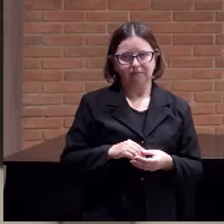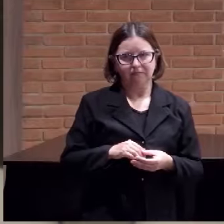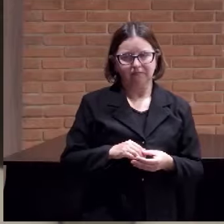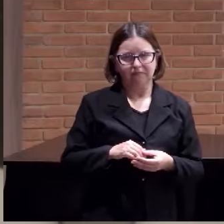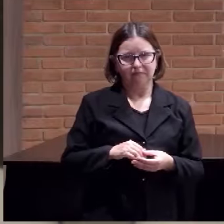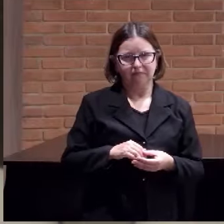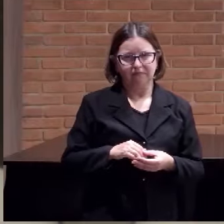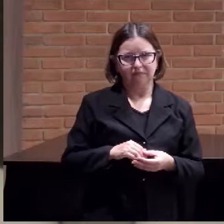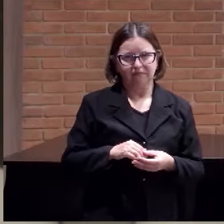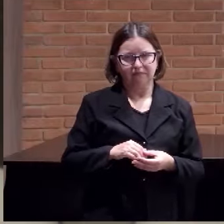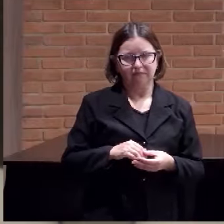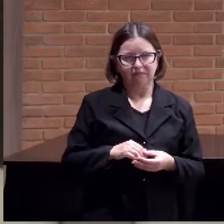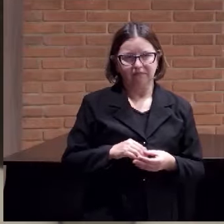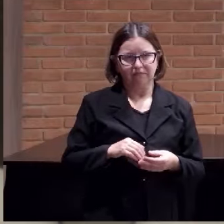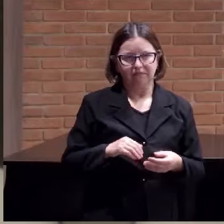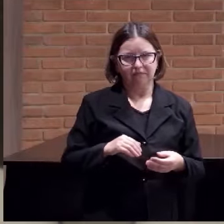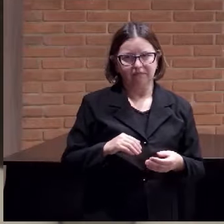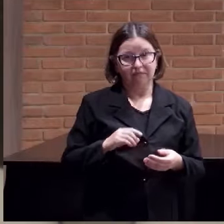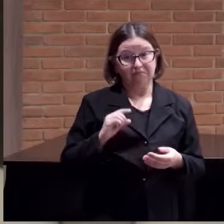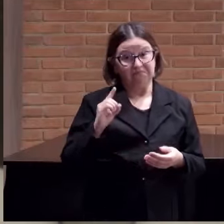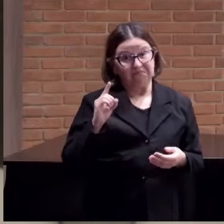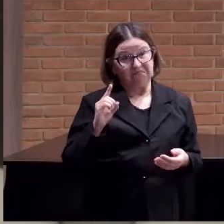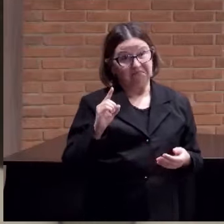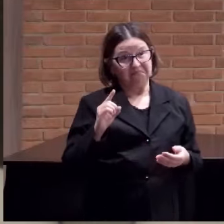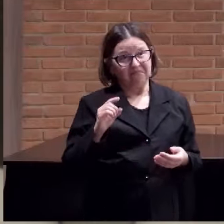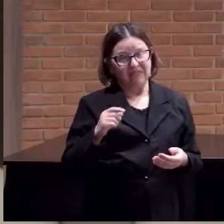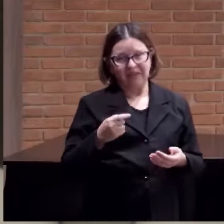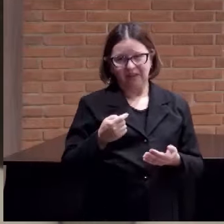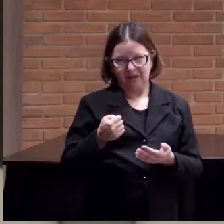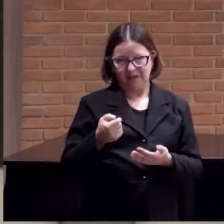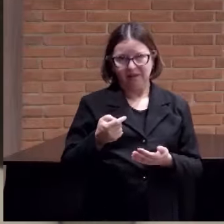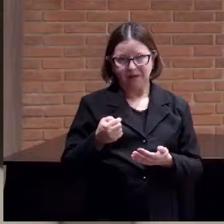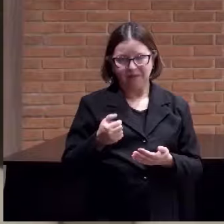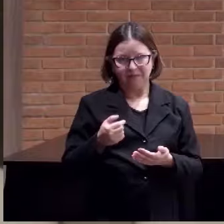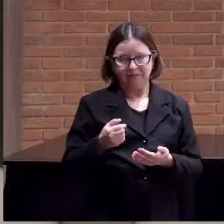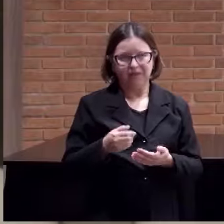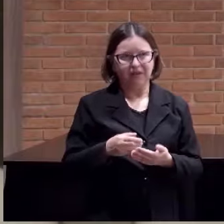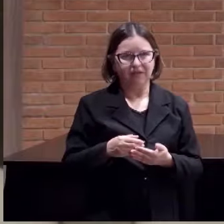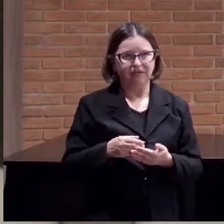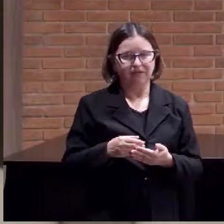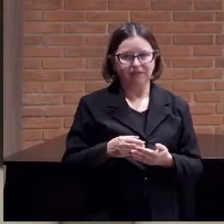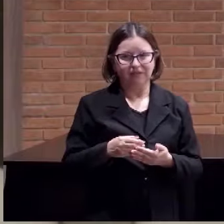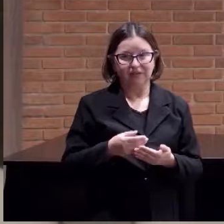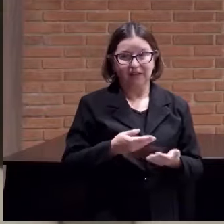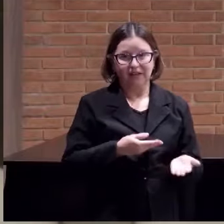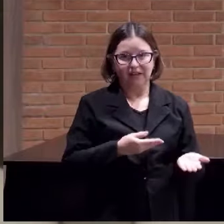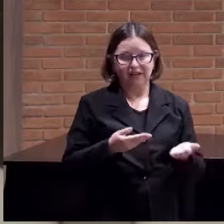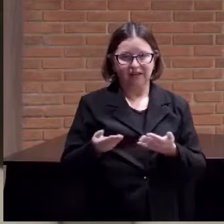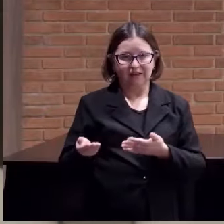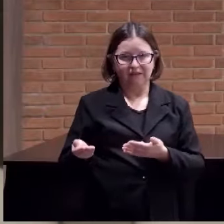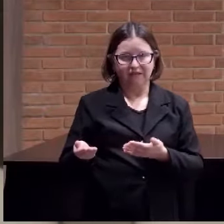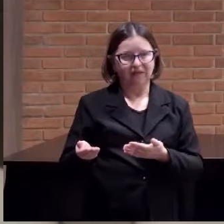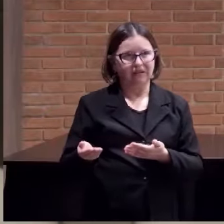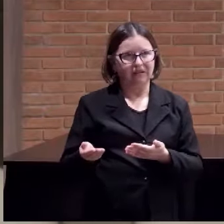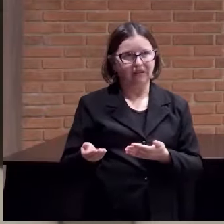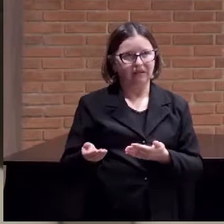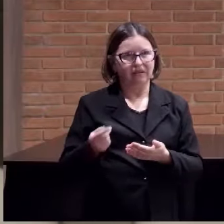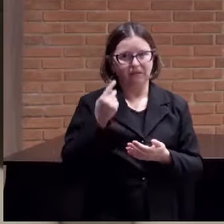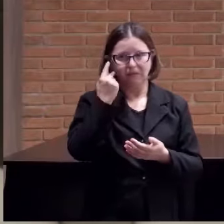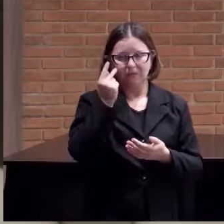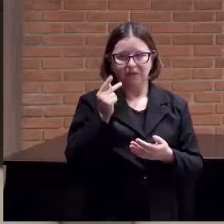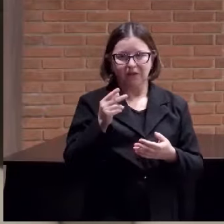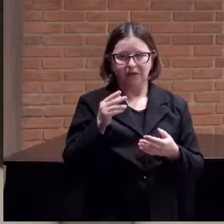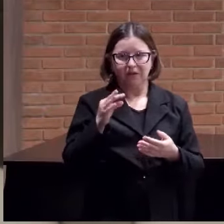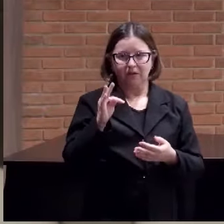Faltavam poucas horas para ele ser levado para um